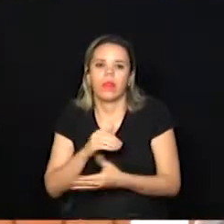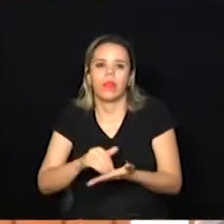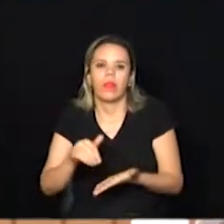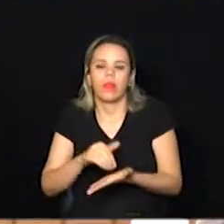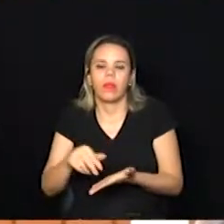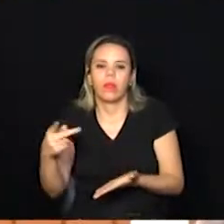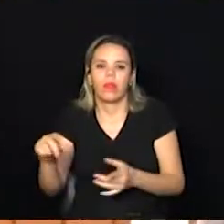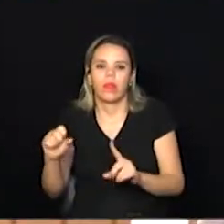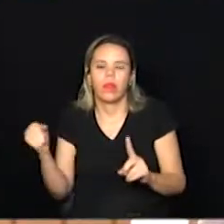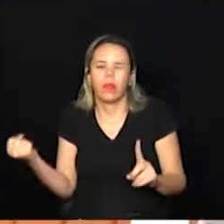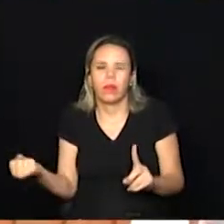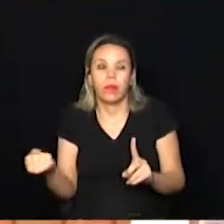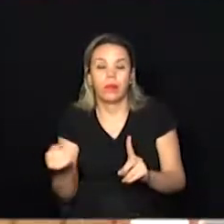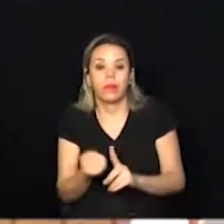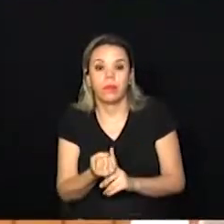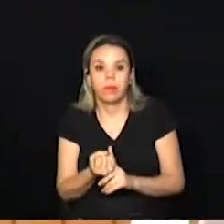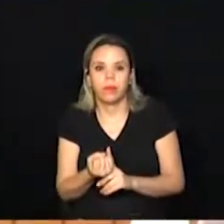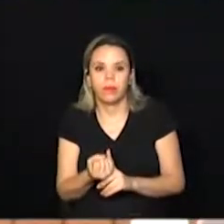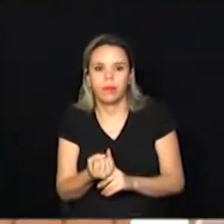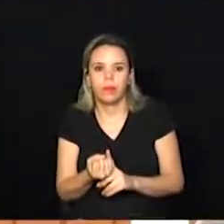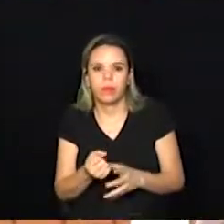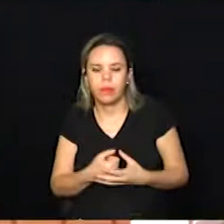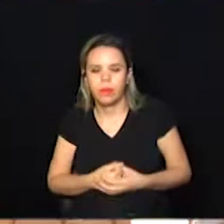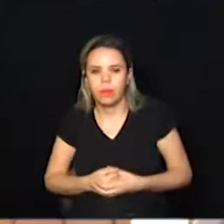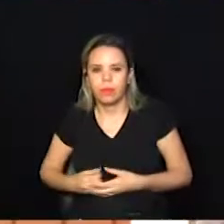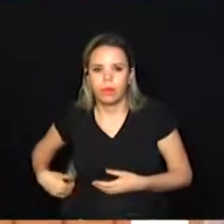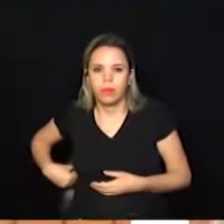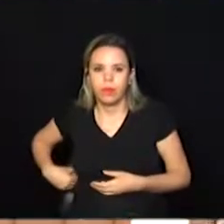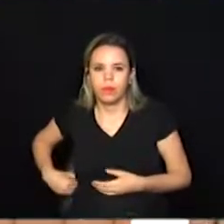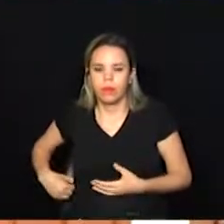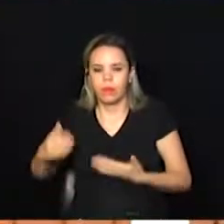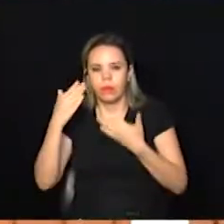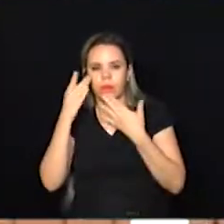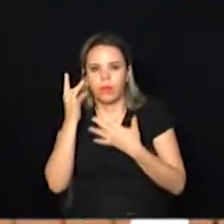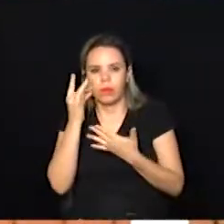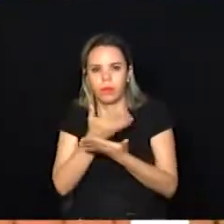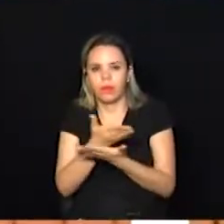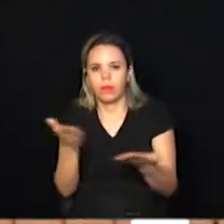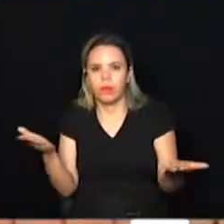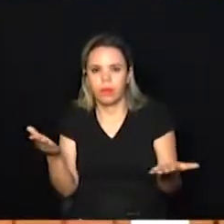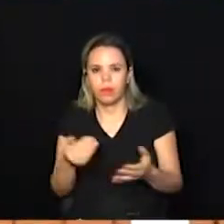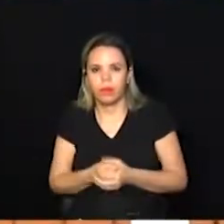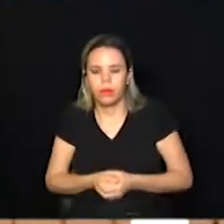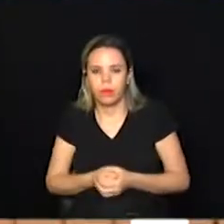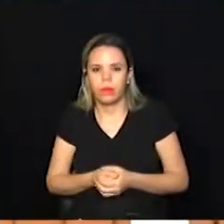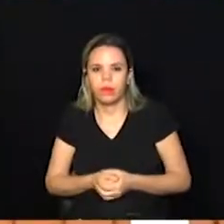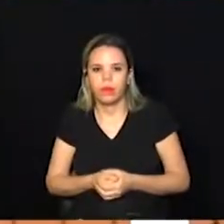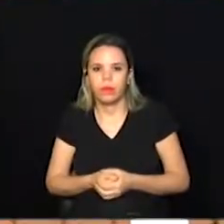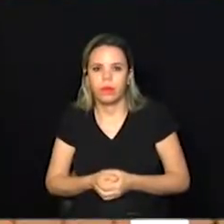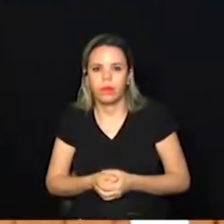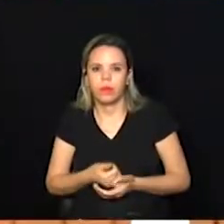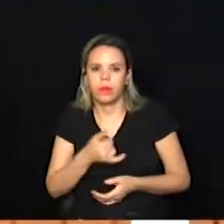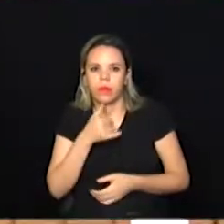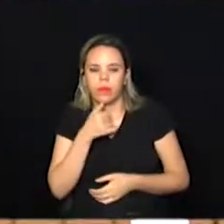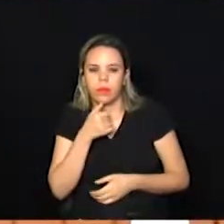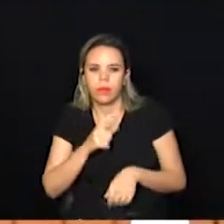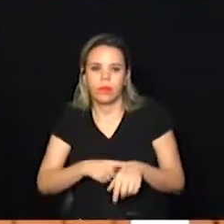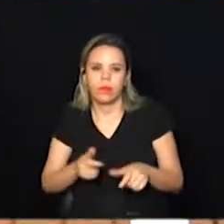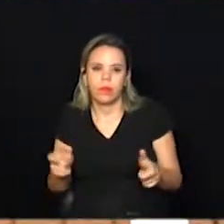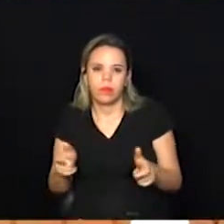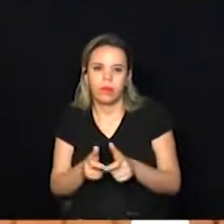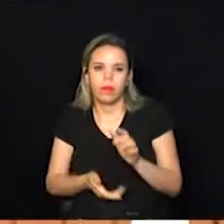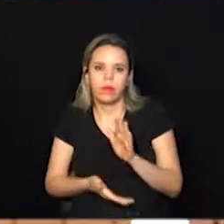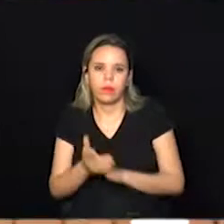de Assistência. Agradecer a presença aqui de vocês. Infelizmente, eu vou ter que ficar pouco tempo, vou ter que